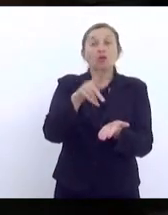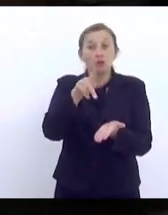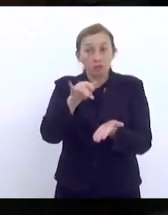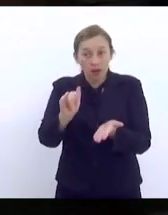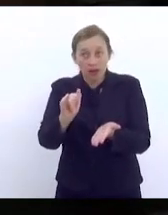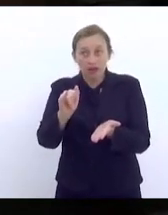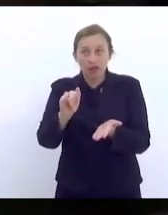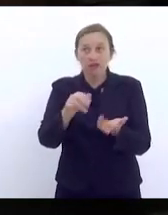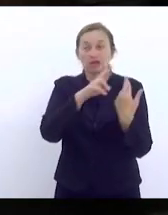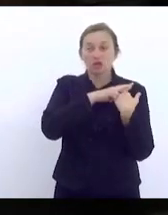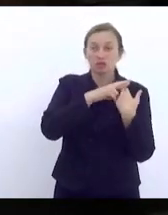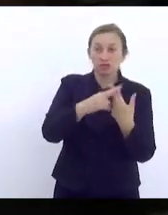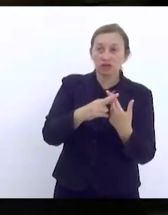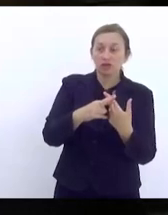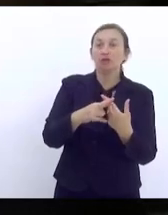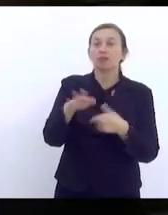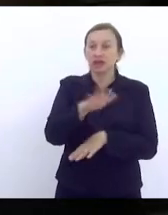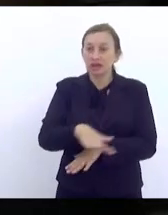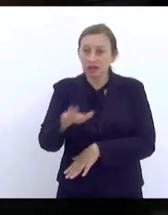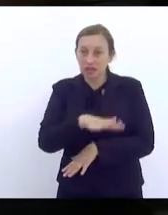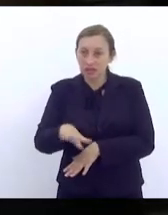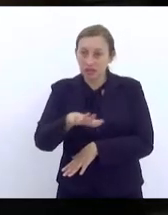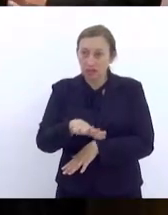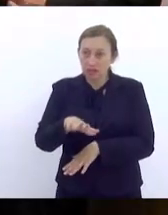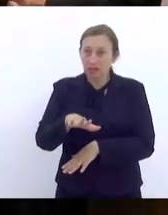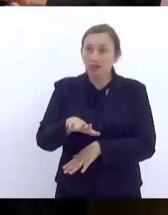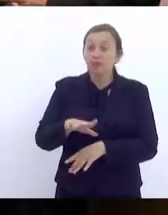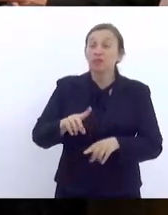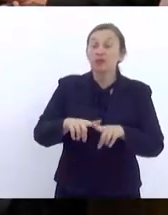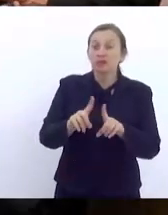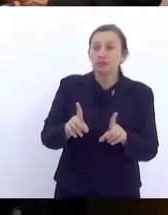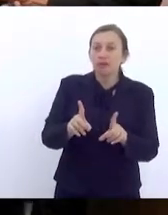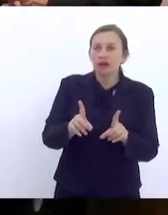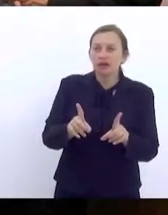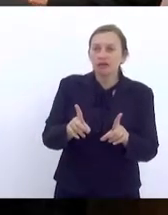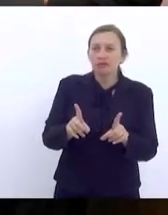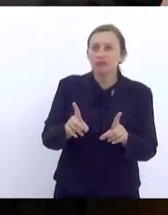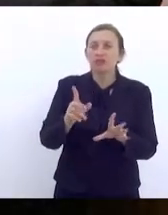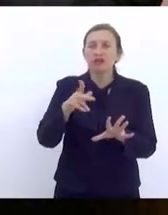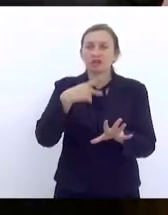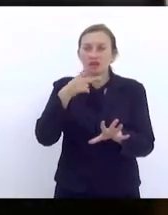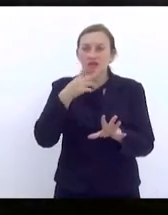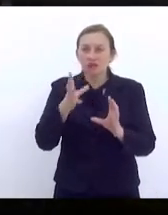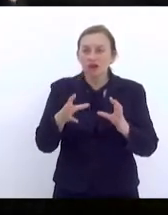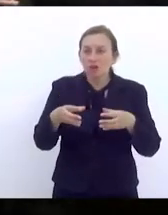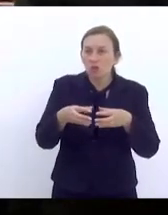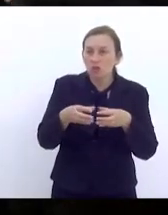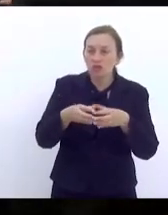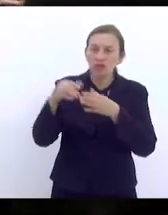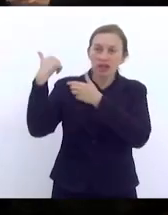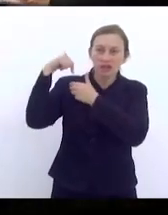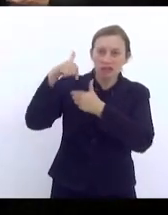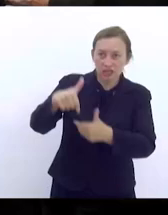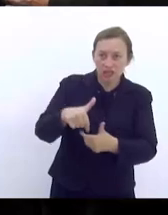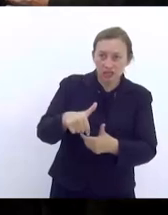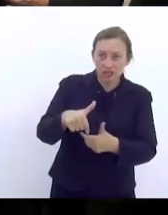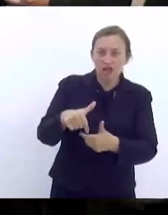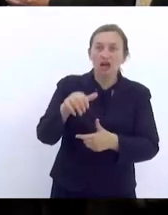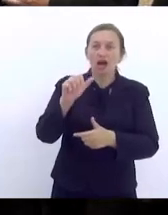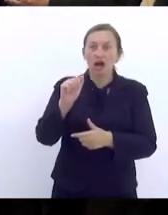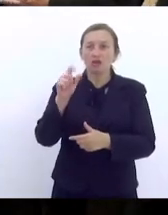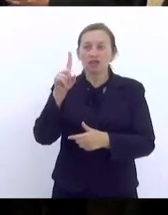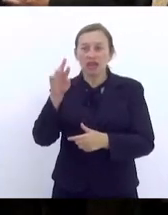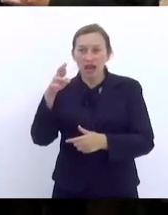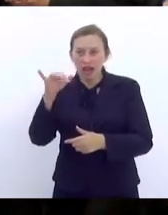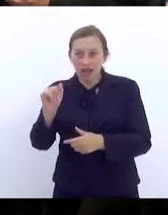responsáveis pelas crianças levam a vacina que deve ser ofertada de comunidades tradicionais aldeadas